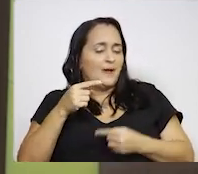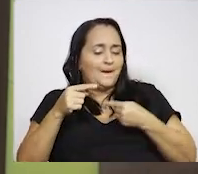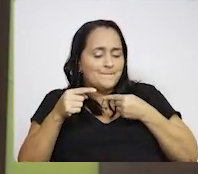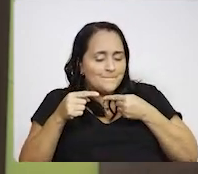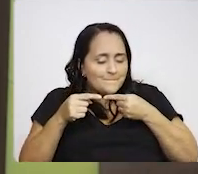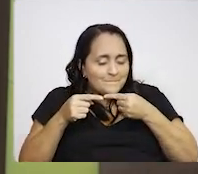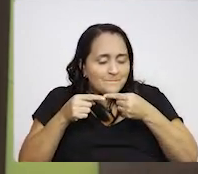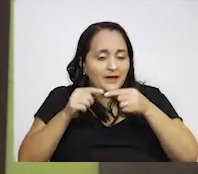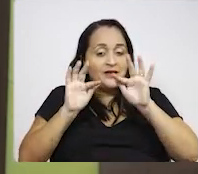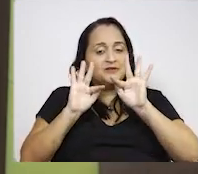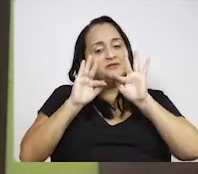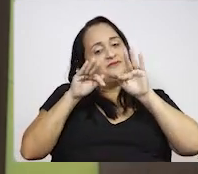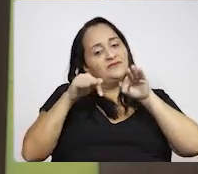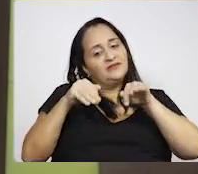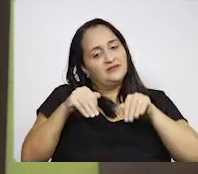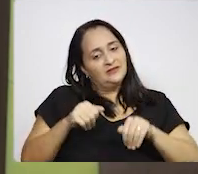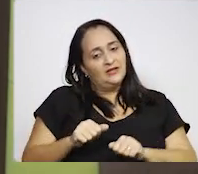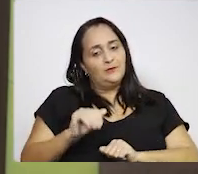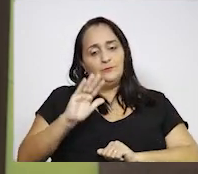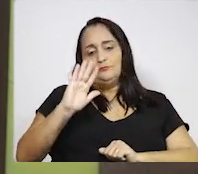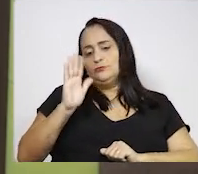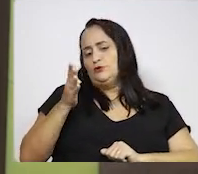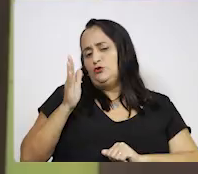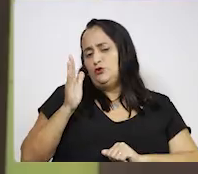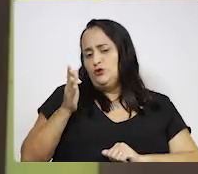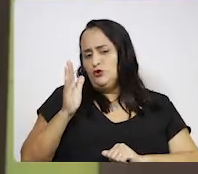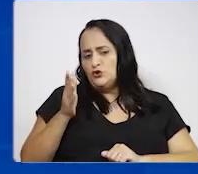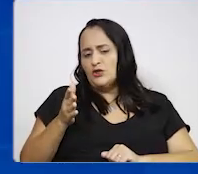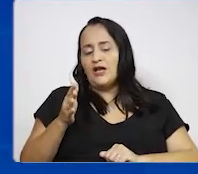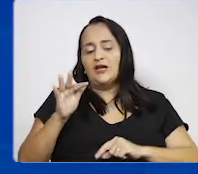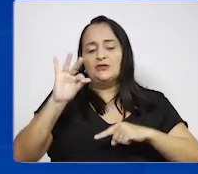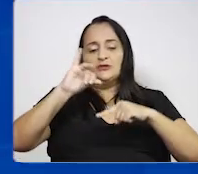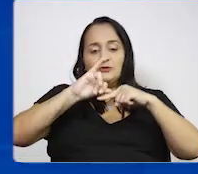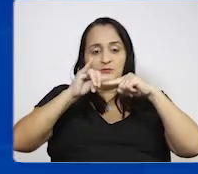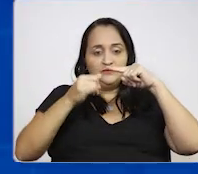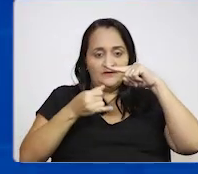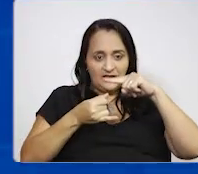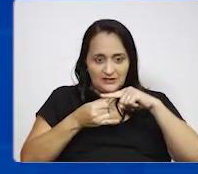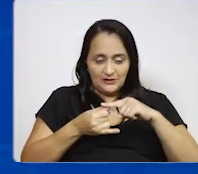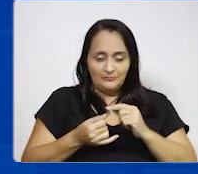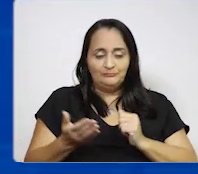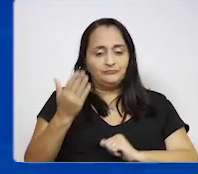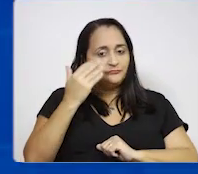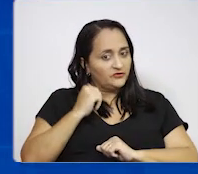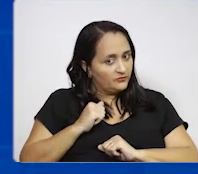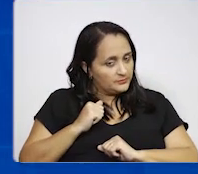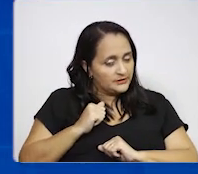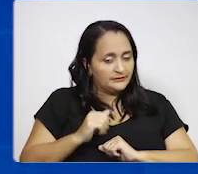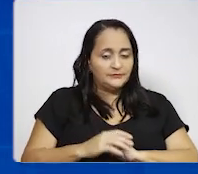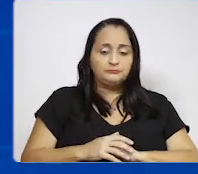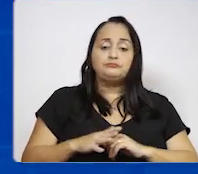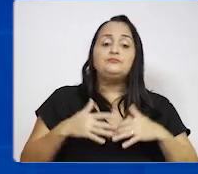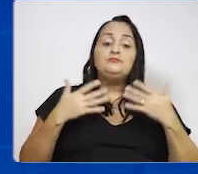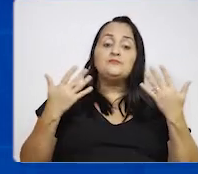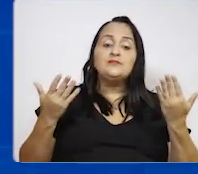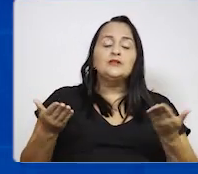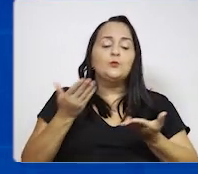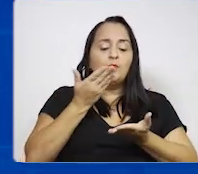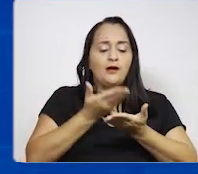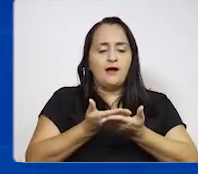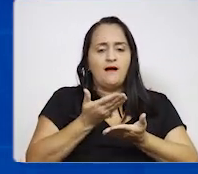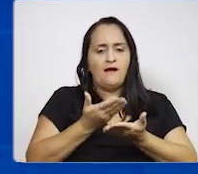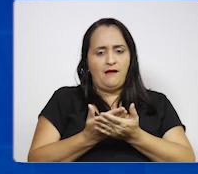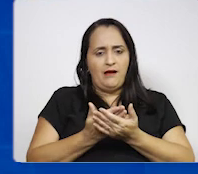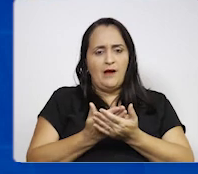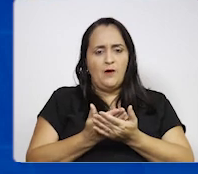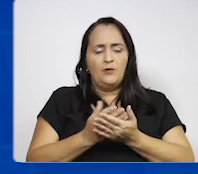nosso aprendizado, vimos muita coisa sobre fração, então vamos lá. Nós estamos na nossa última aula